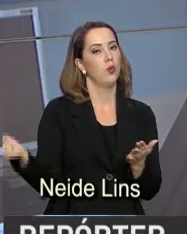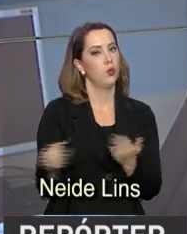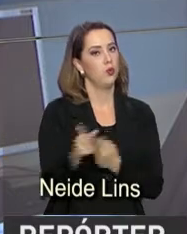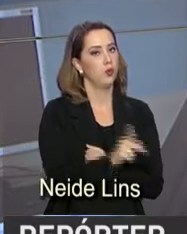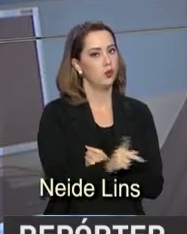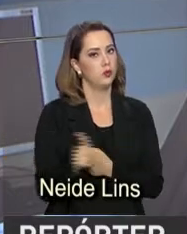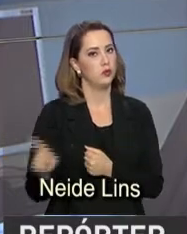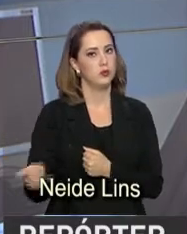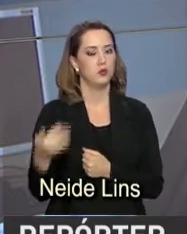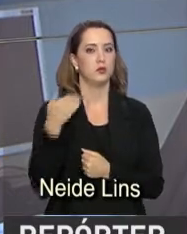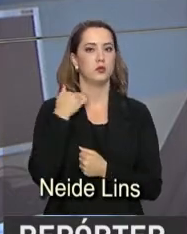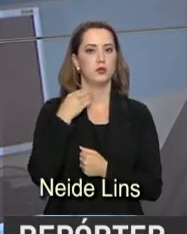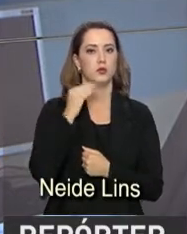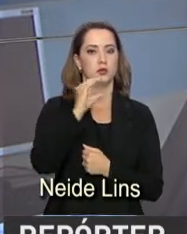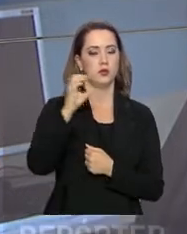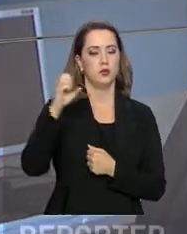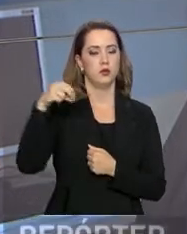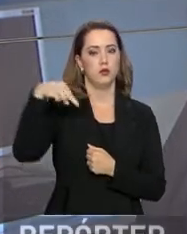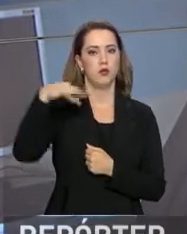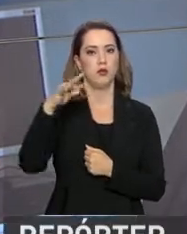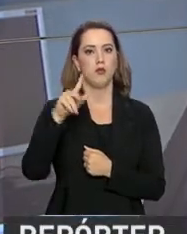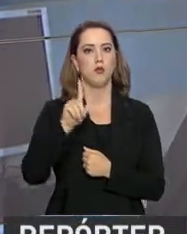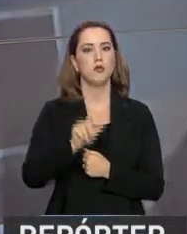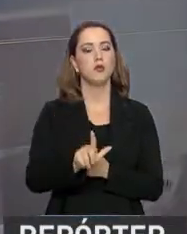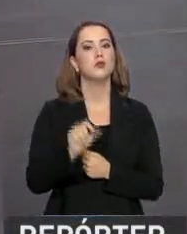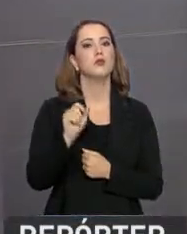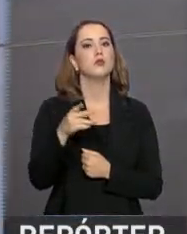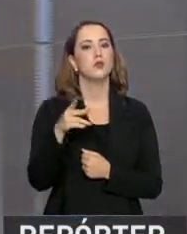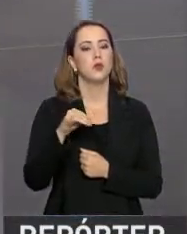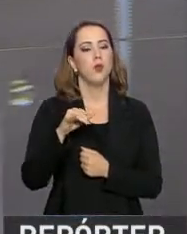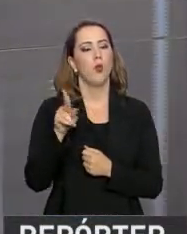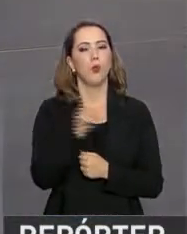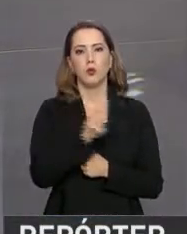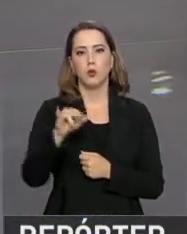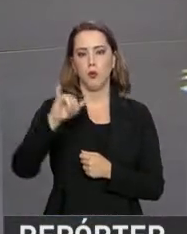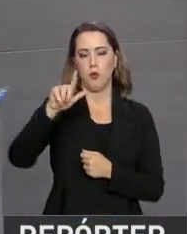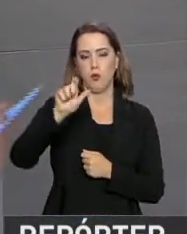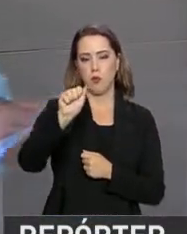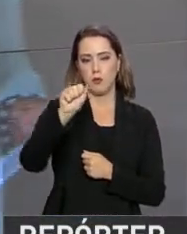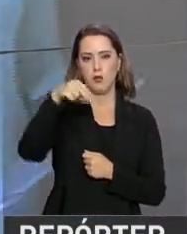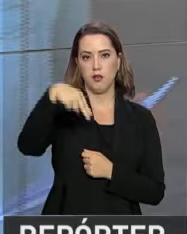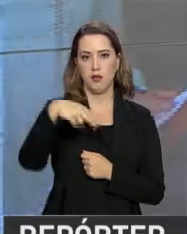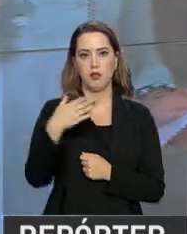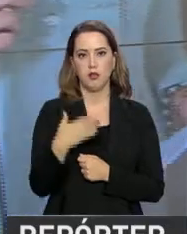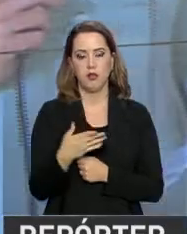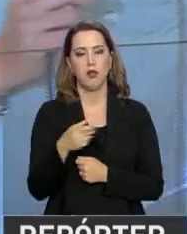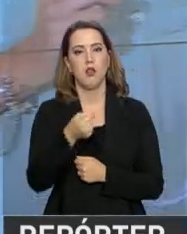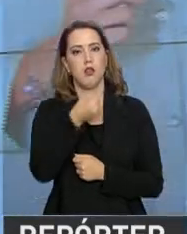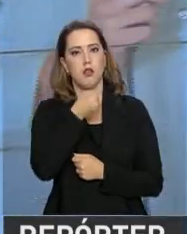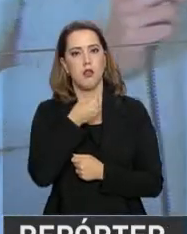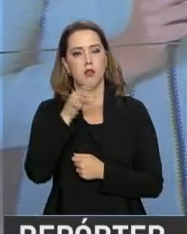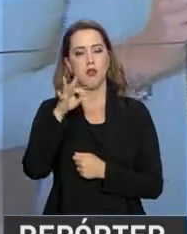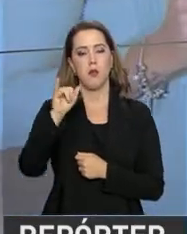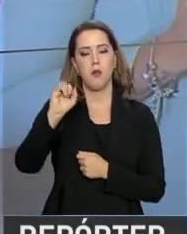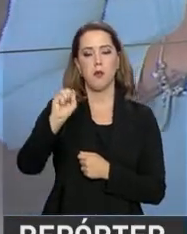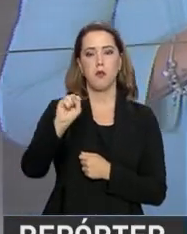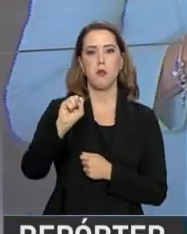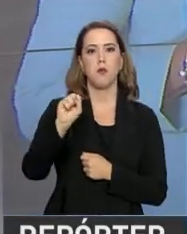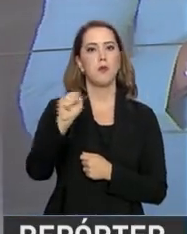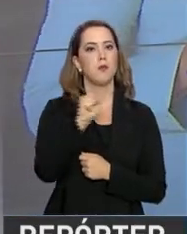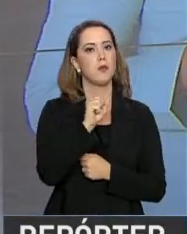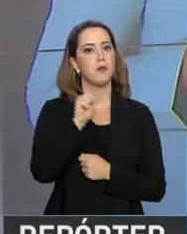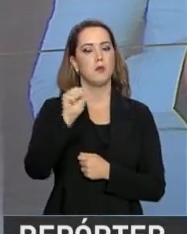Banco Central, Ilan Goldfein. A repórter Thaisa Dias traz ao vivo as informações para a gente direto do Palácio do Planalto.